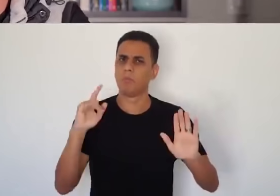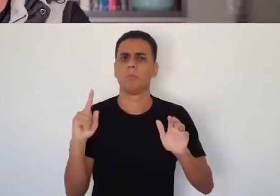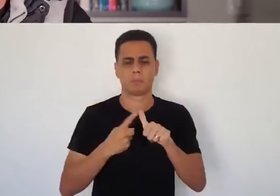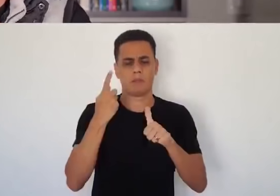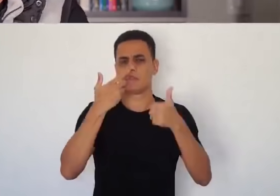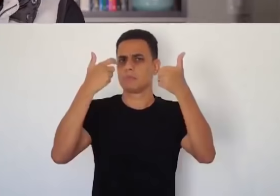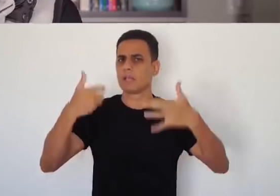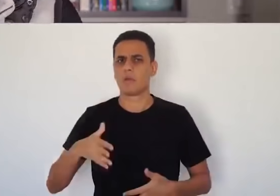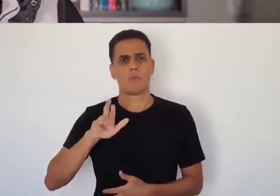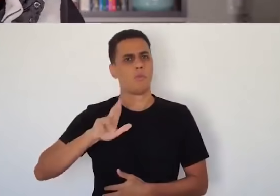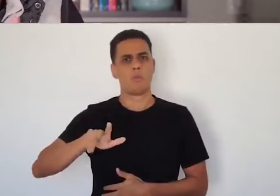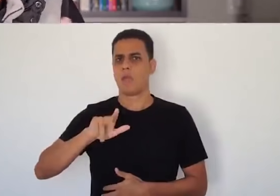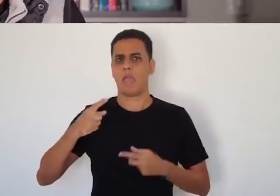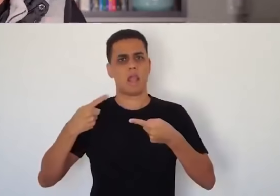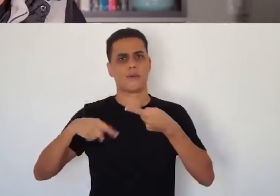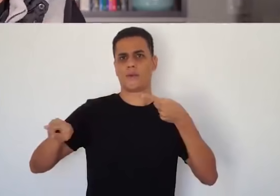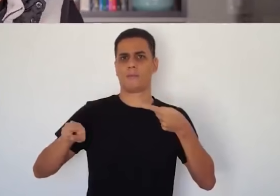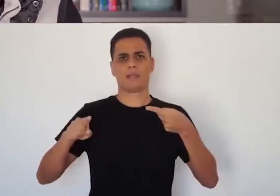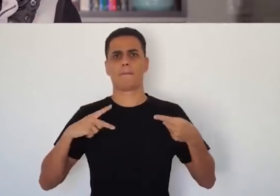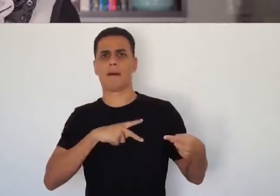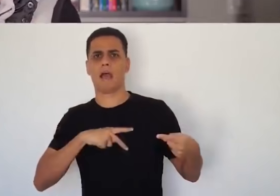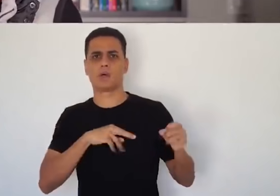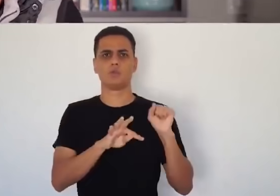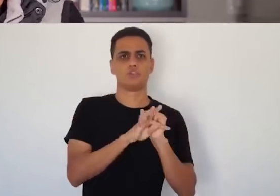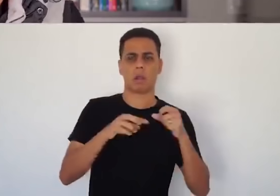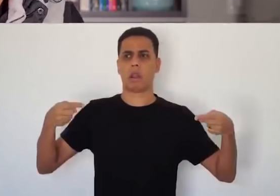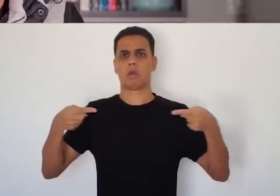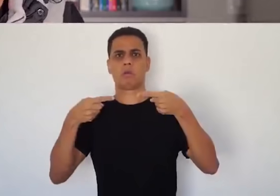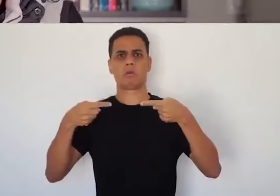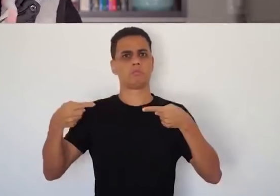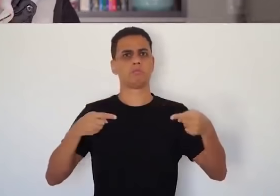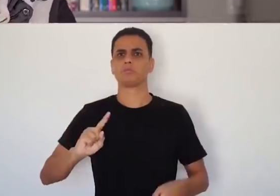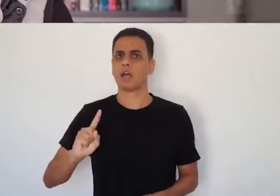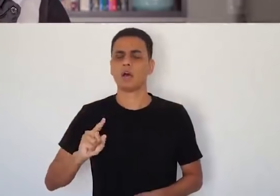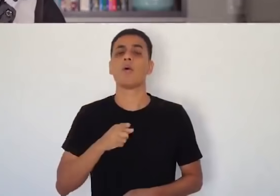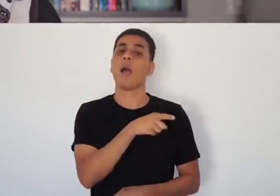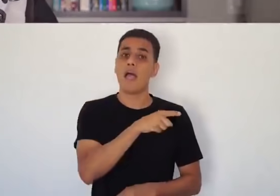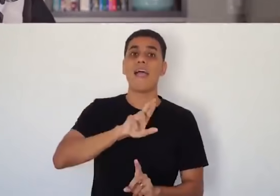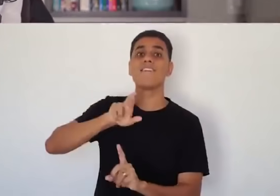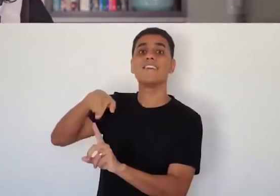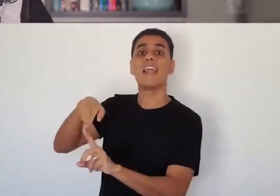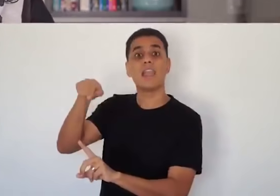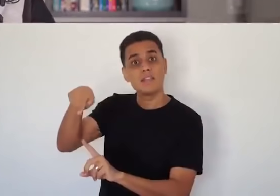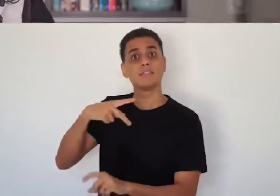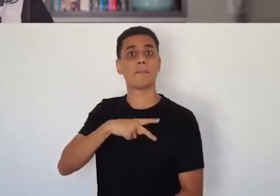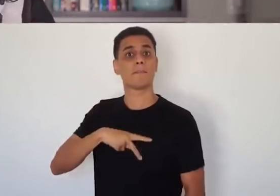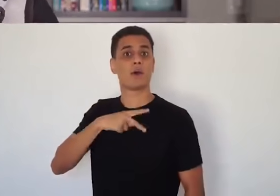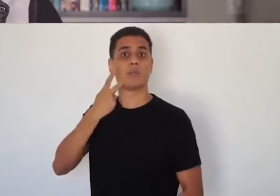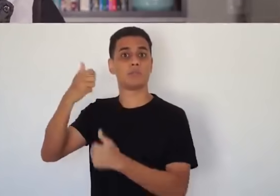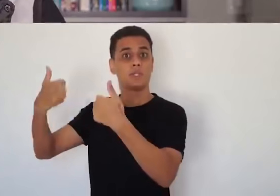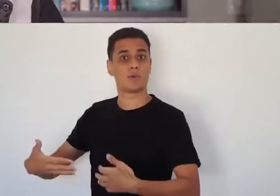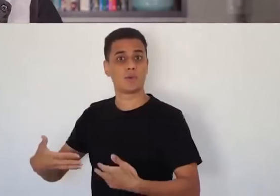isso, e Tiago aqui está dizendo, acaso a fé pode salvá-lo? E ele vai falar sobre isso, dizendo realmente